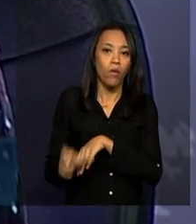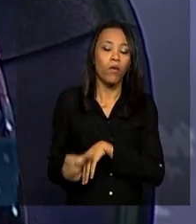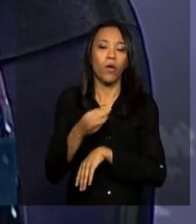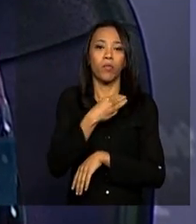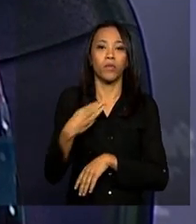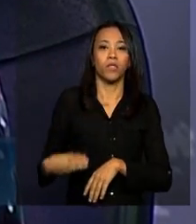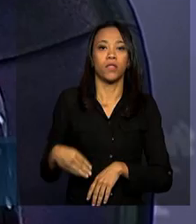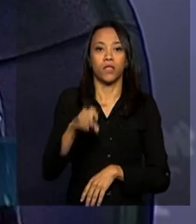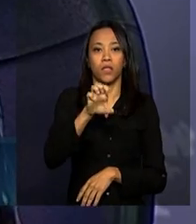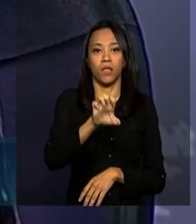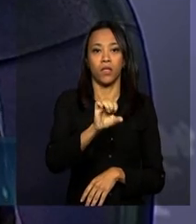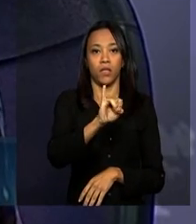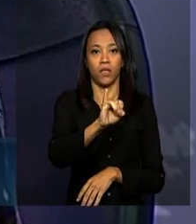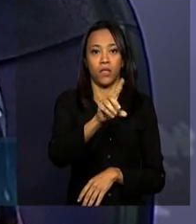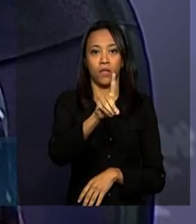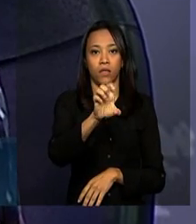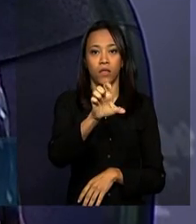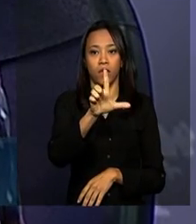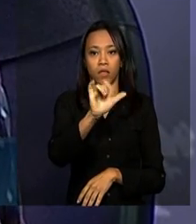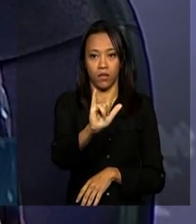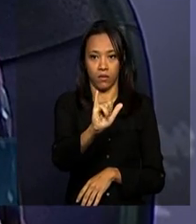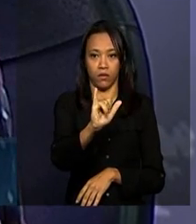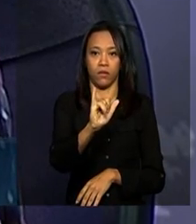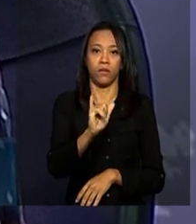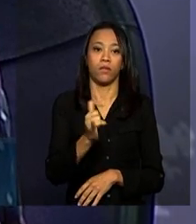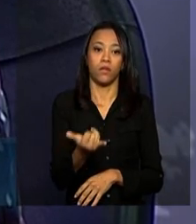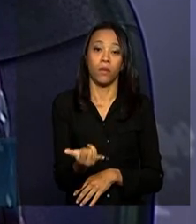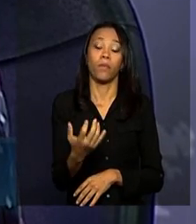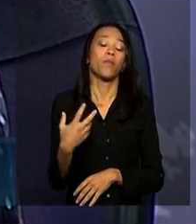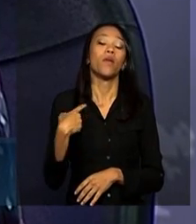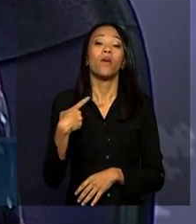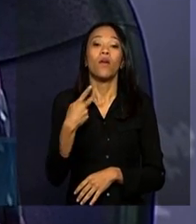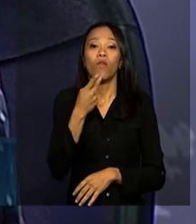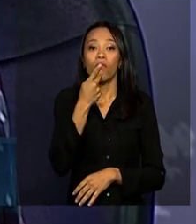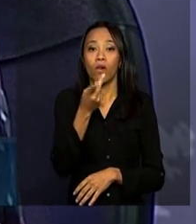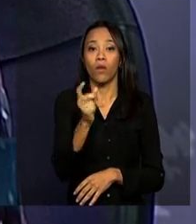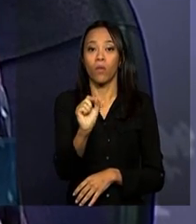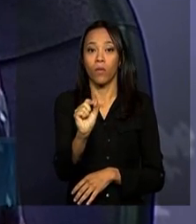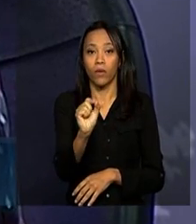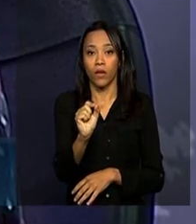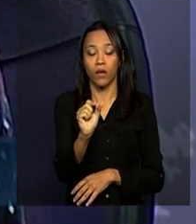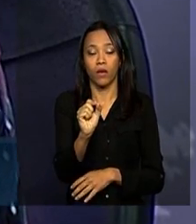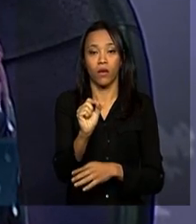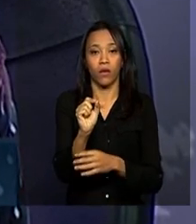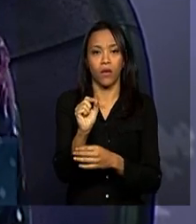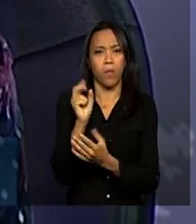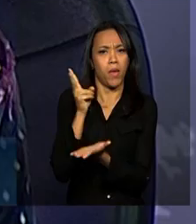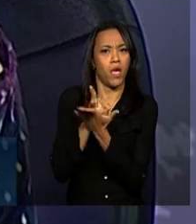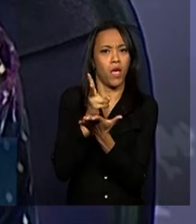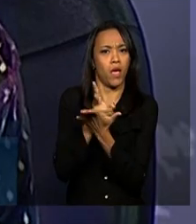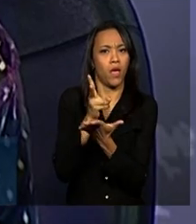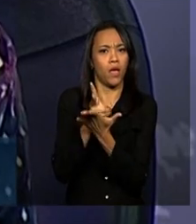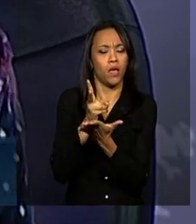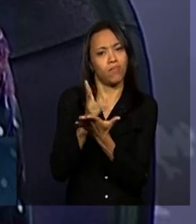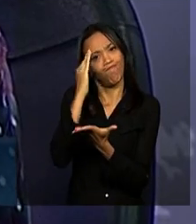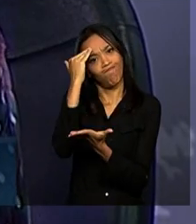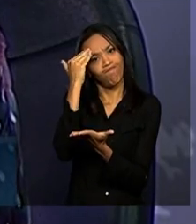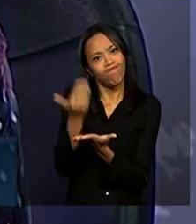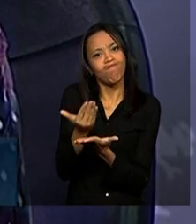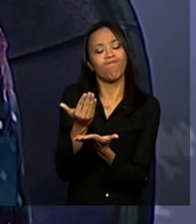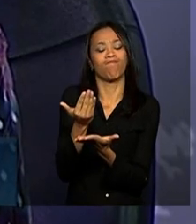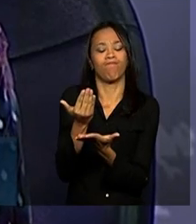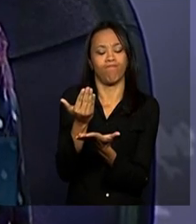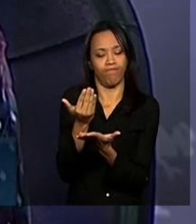Iniciando por essas palavras, eu faço delas o mesmo agradecimento